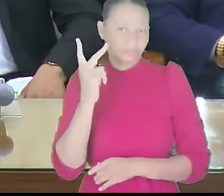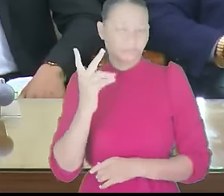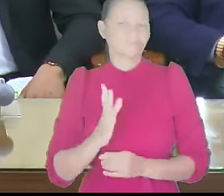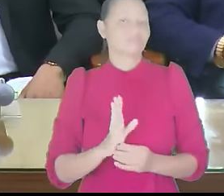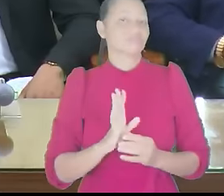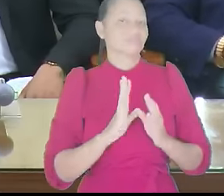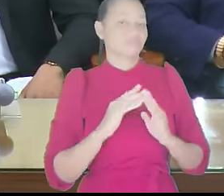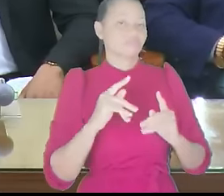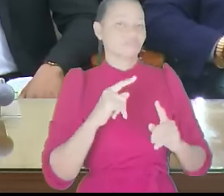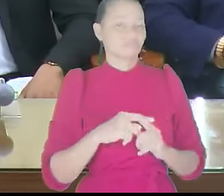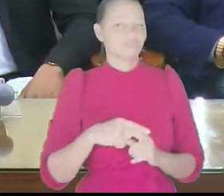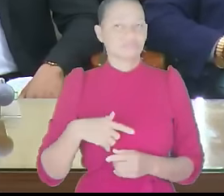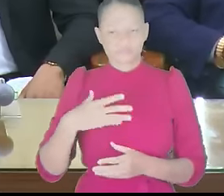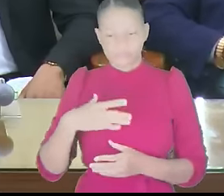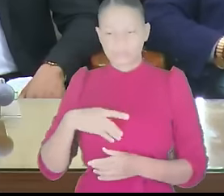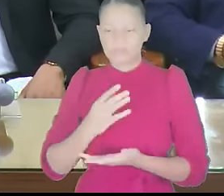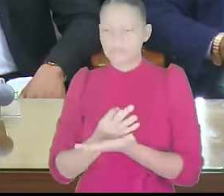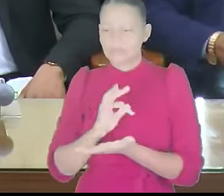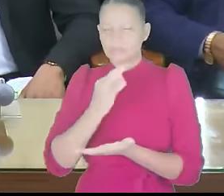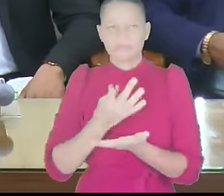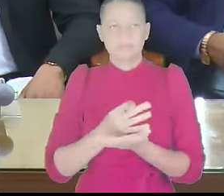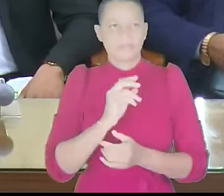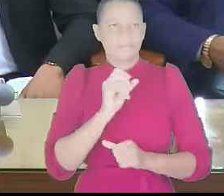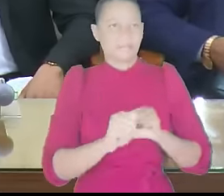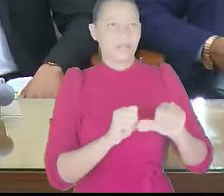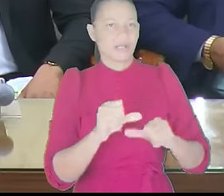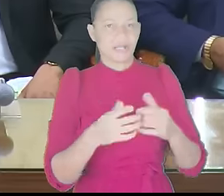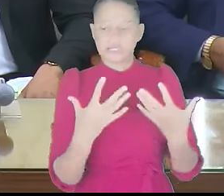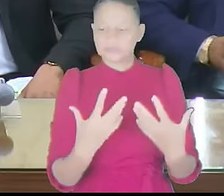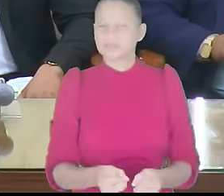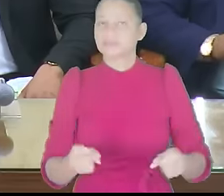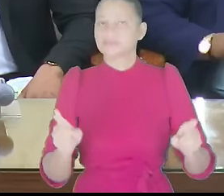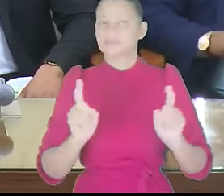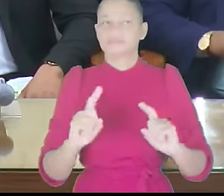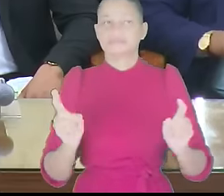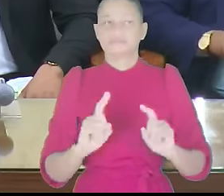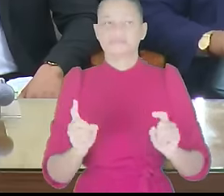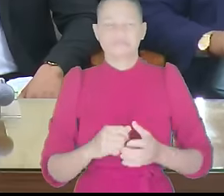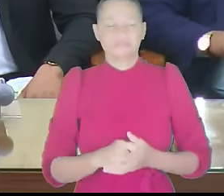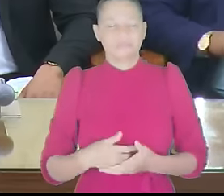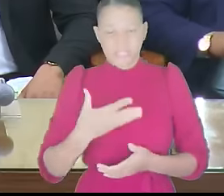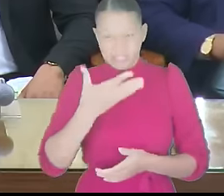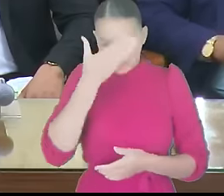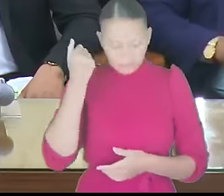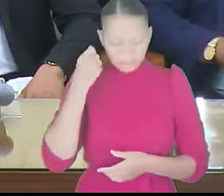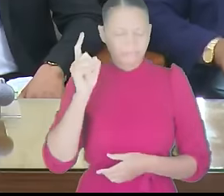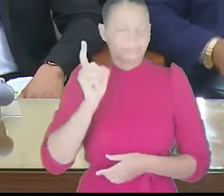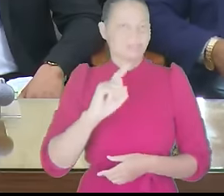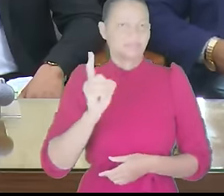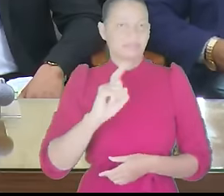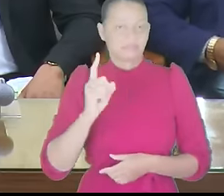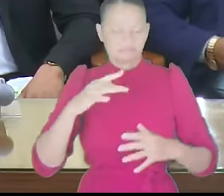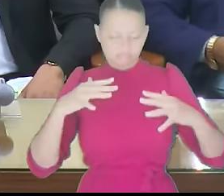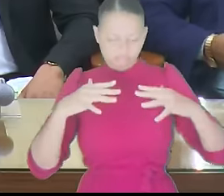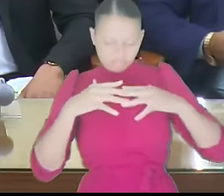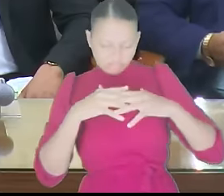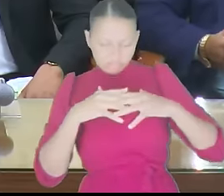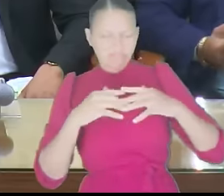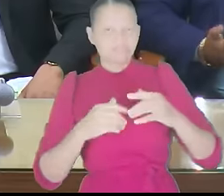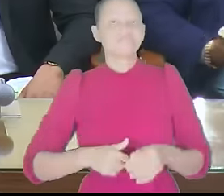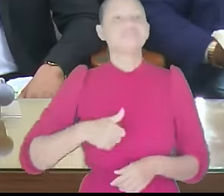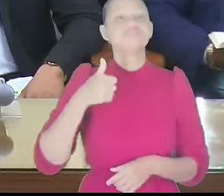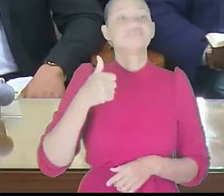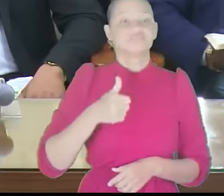Ninguém me tira isso da cabeça. Os teólogos modernos, eles não aceitam, pastor Severino. Mas ninguém tira isso da minha cabeça. Porque encaixa. Igreja, primeira igreja,